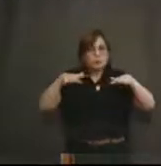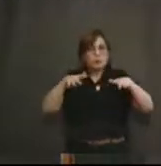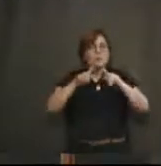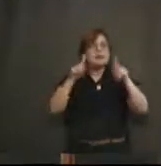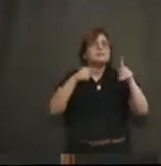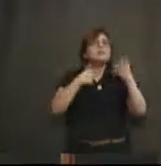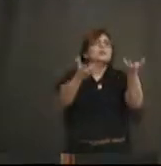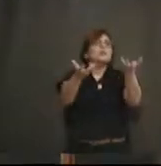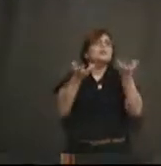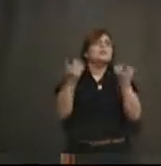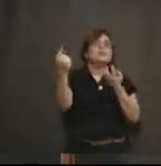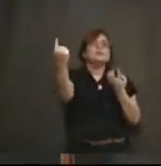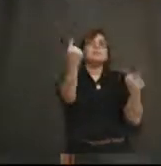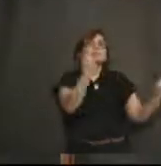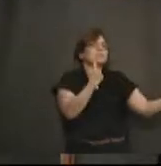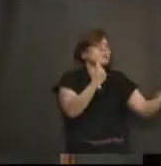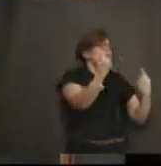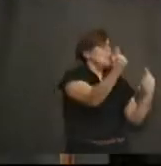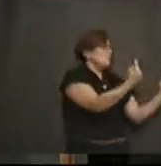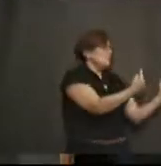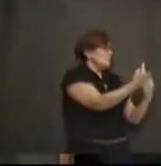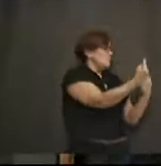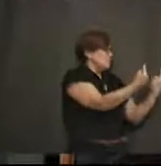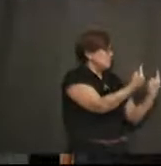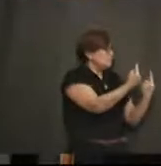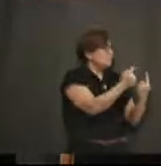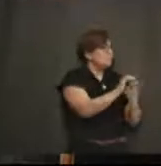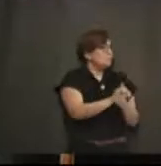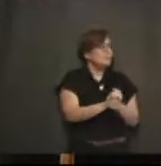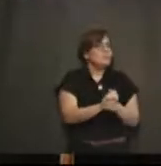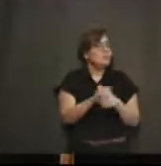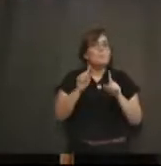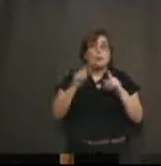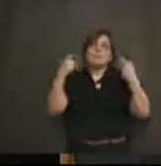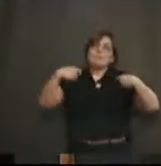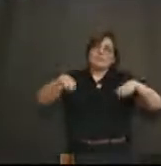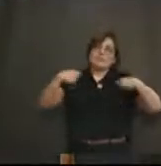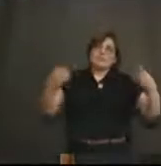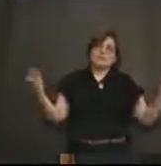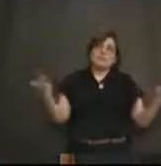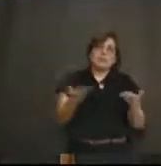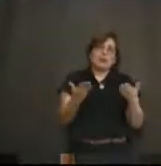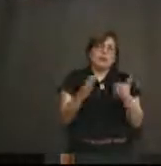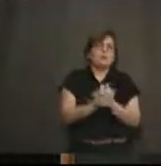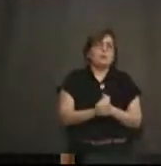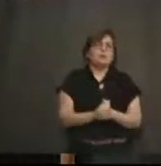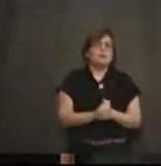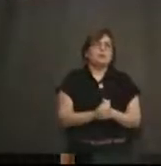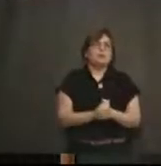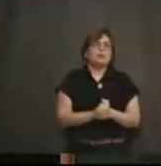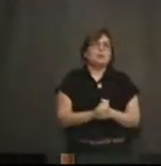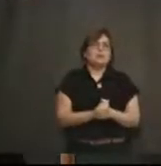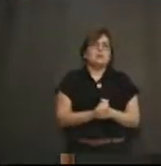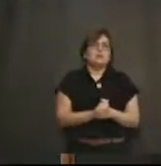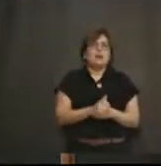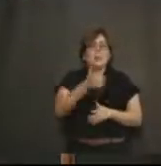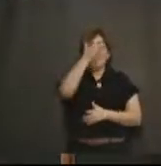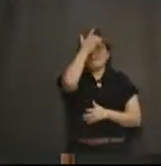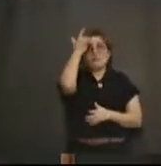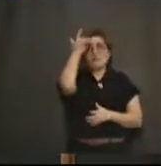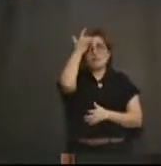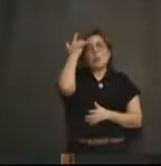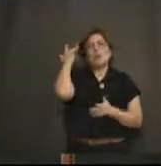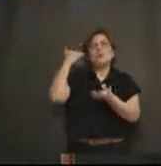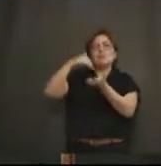favor, viessem até aqui à frente. Vou quebrar o protocolo, mas isso é necessário nesse momento. Aos integrantes da Secretaria